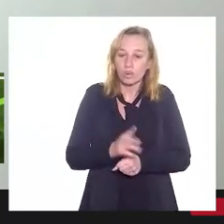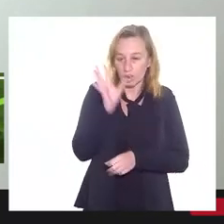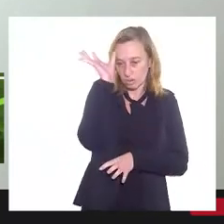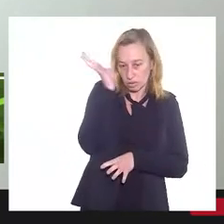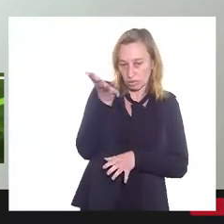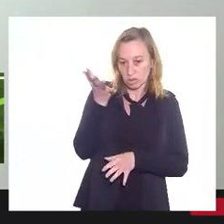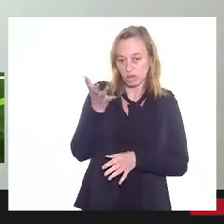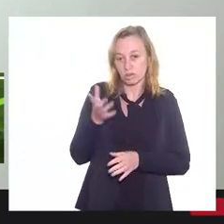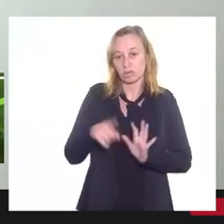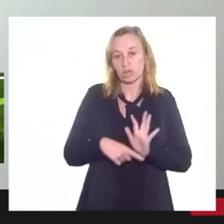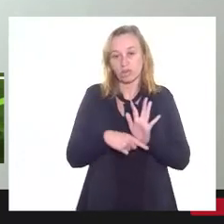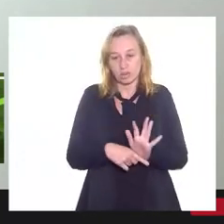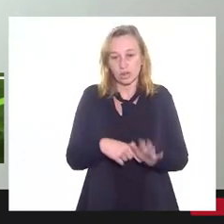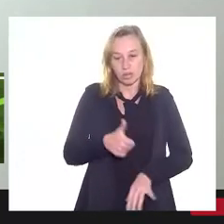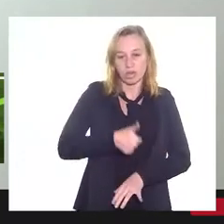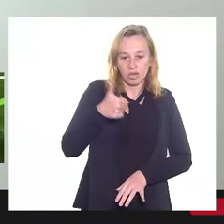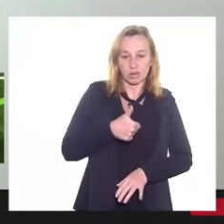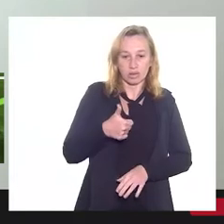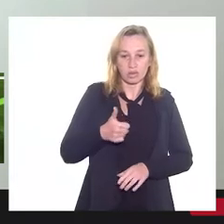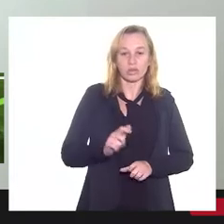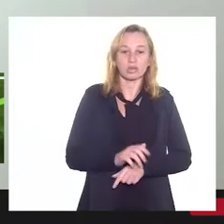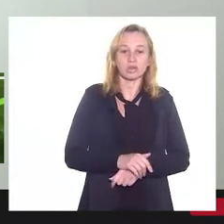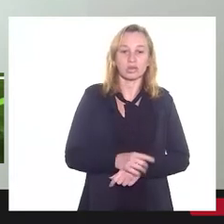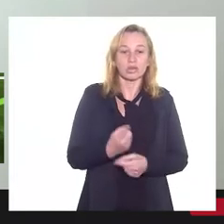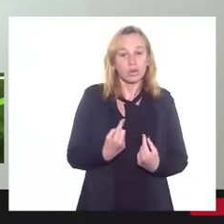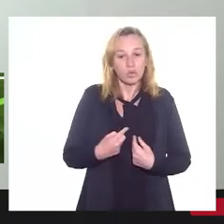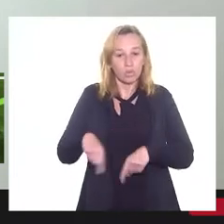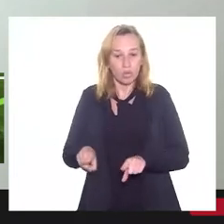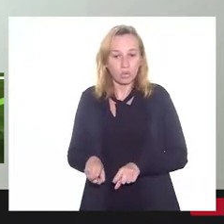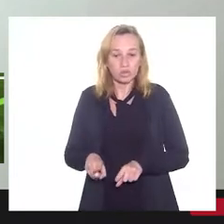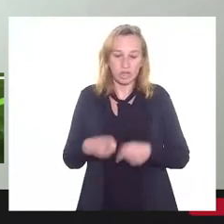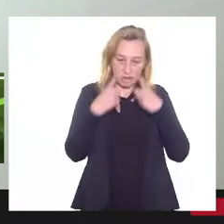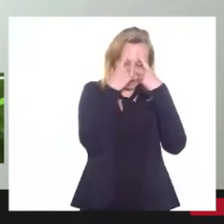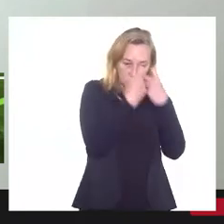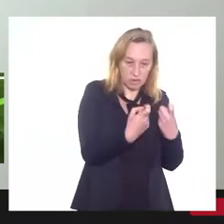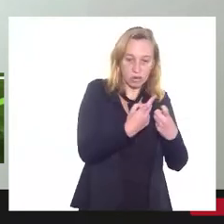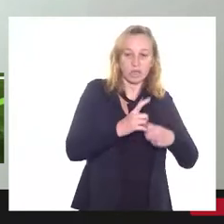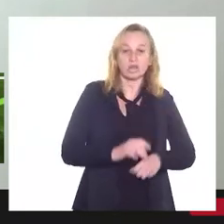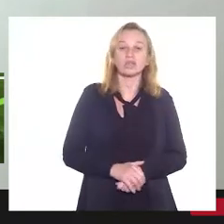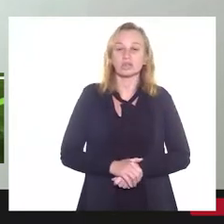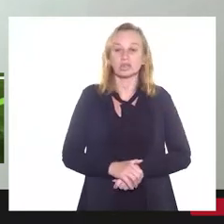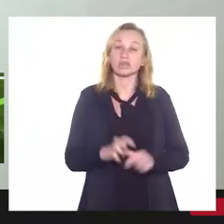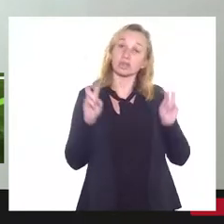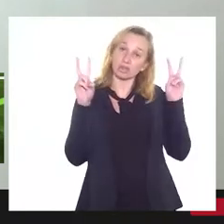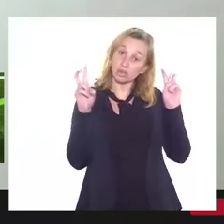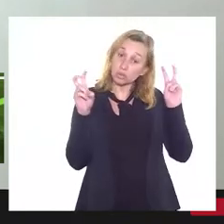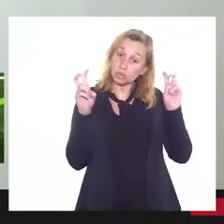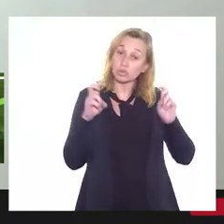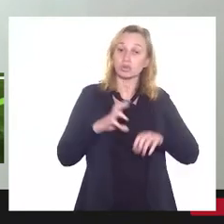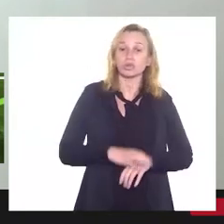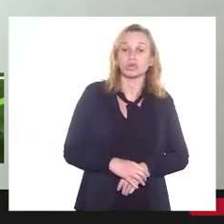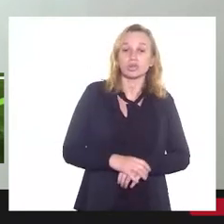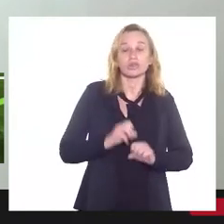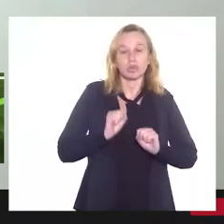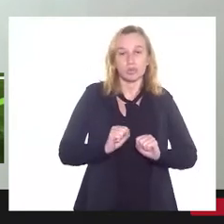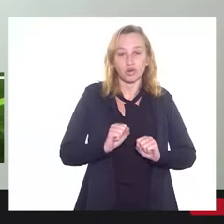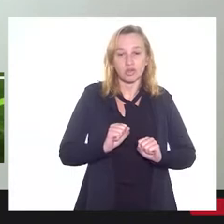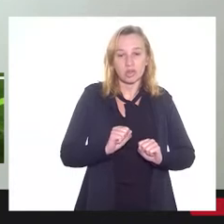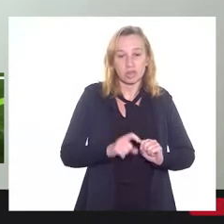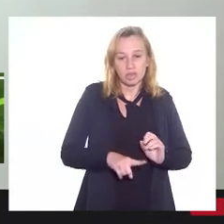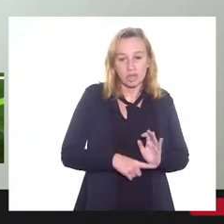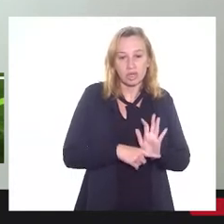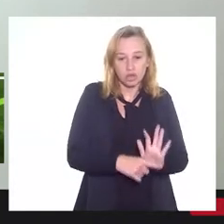em uma saída que me tire essas ações que me tire essas essas situações e que possa dar